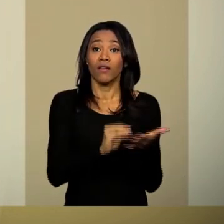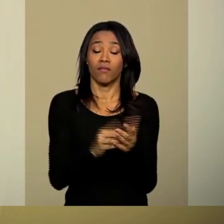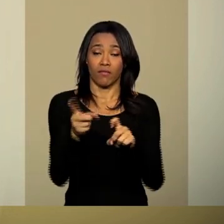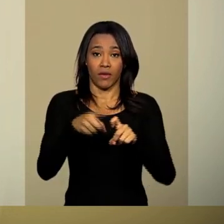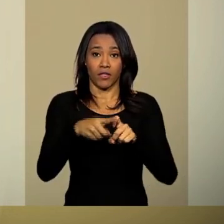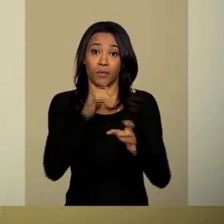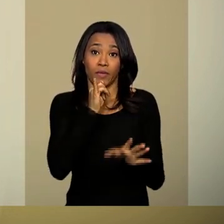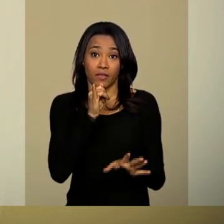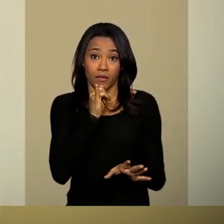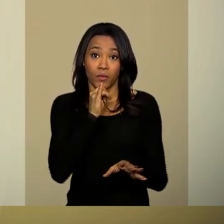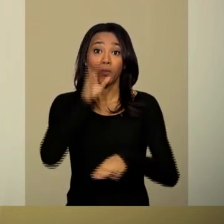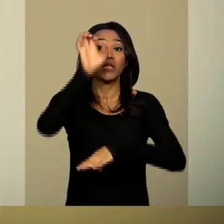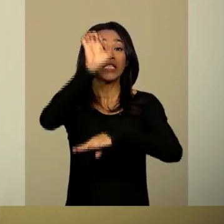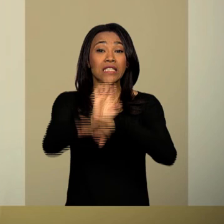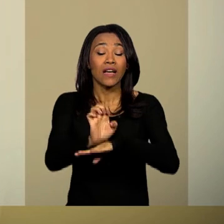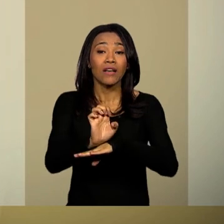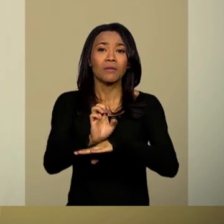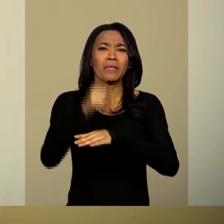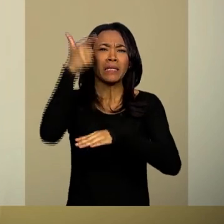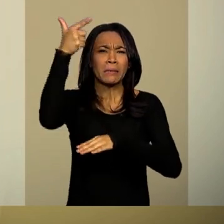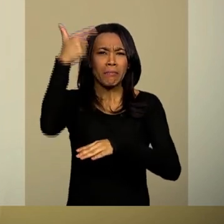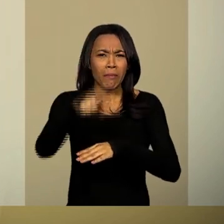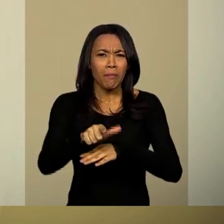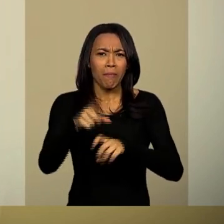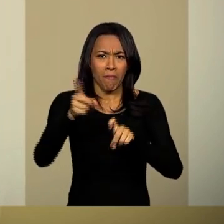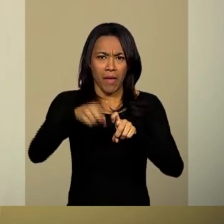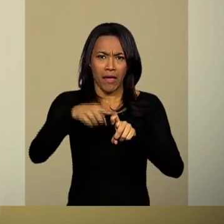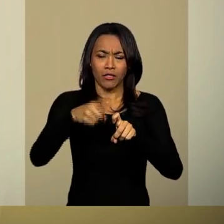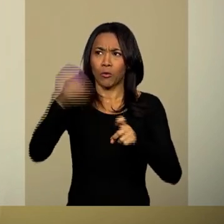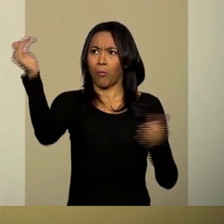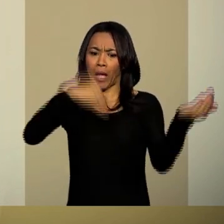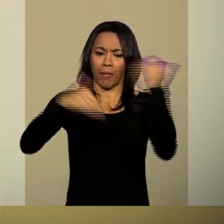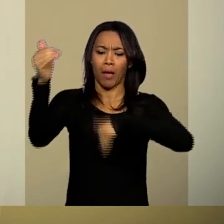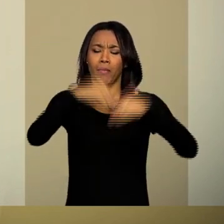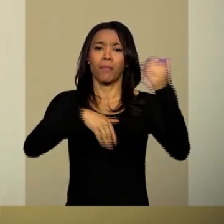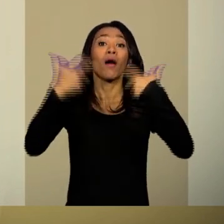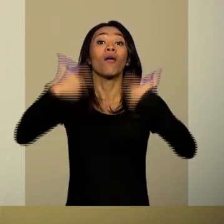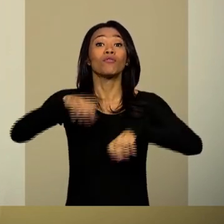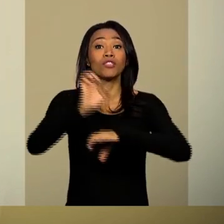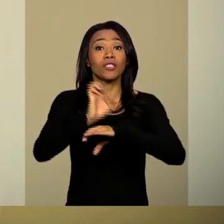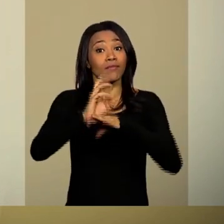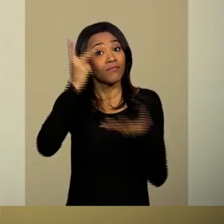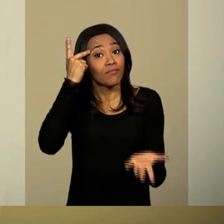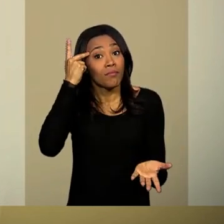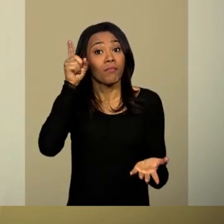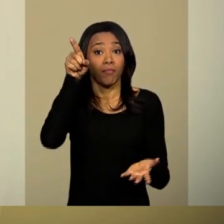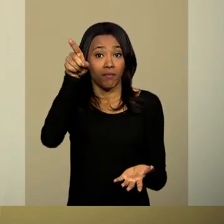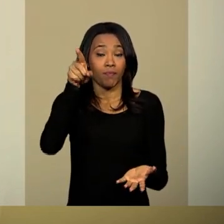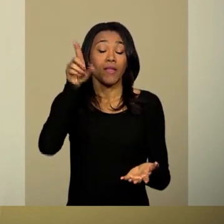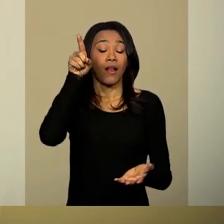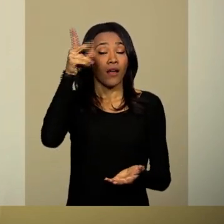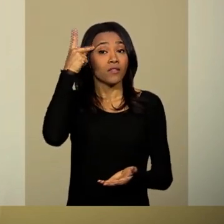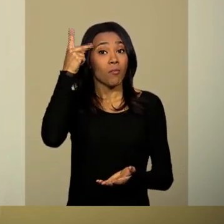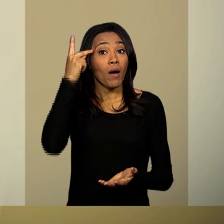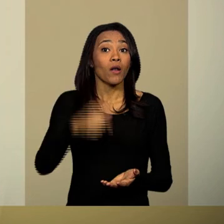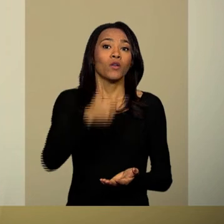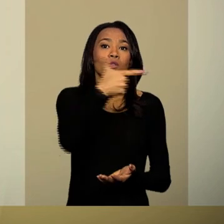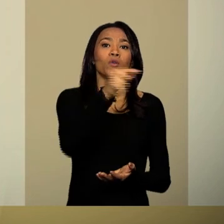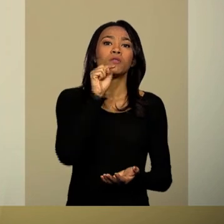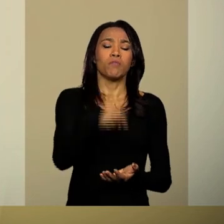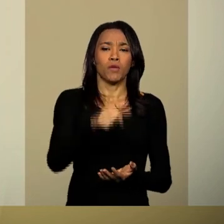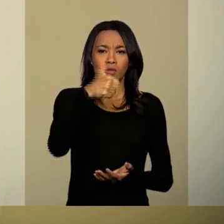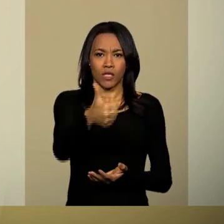exemplo o estado que mais médicos recebeu e demandou foi o Estado de São Paulo para lá foram